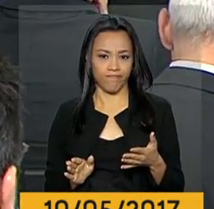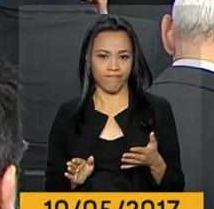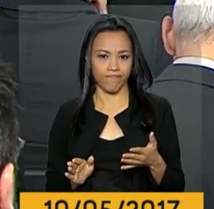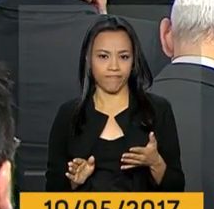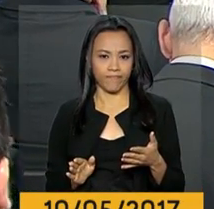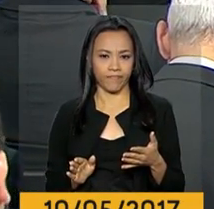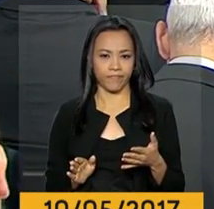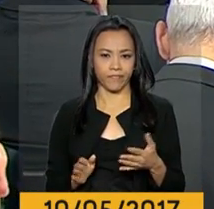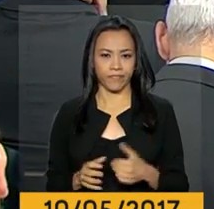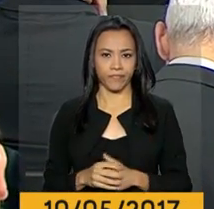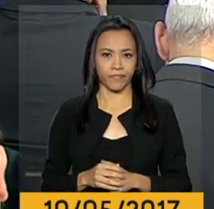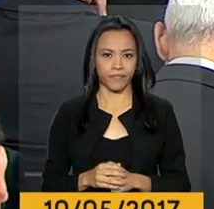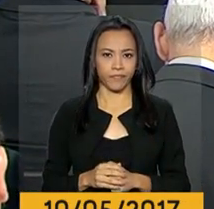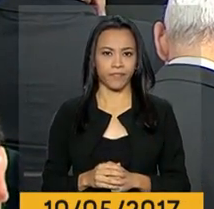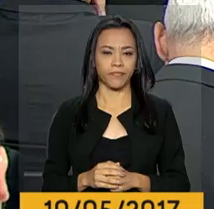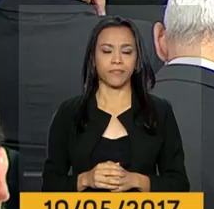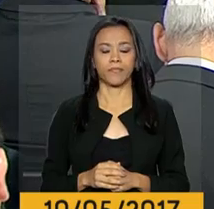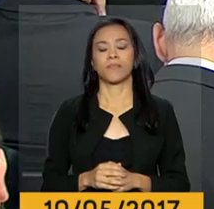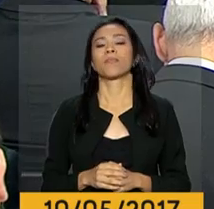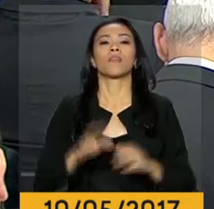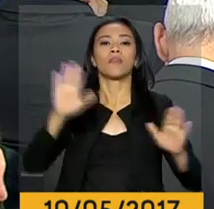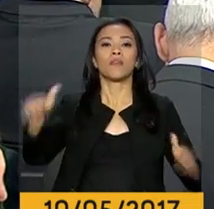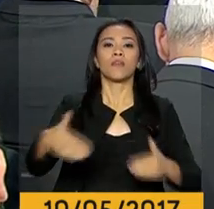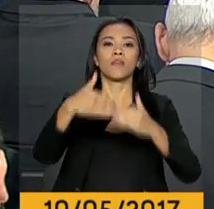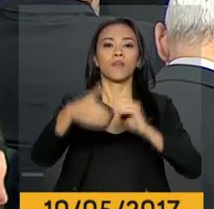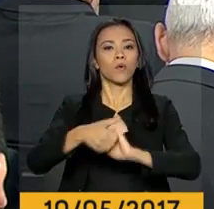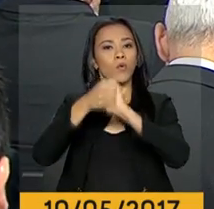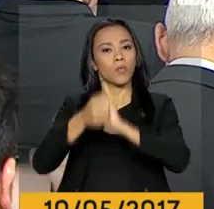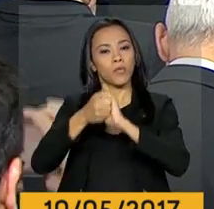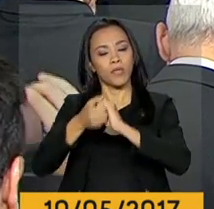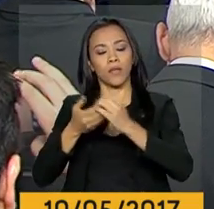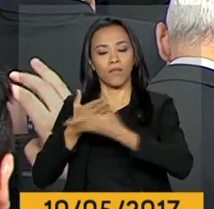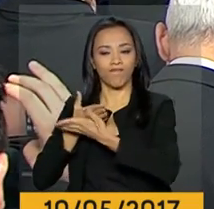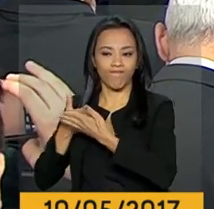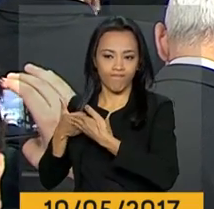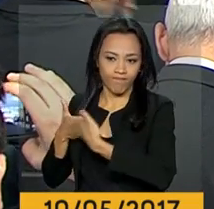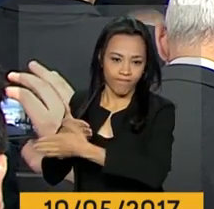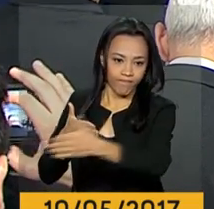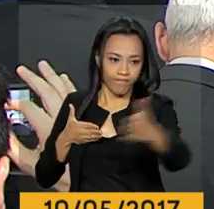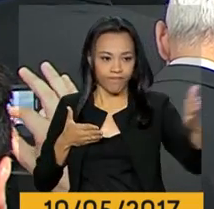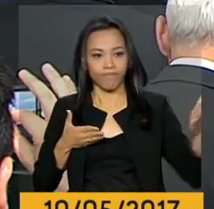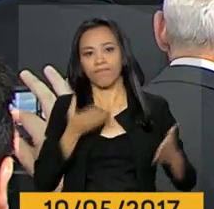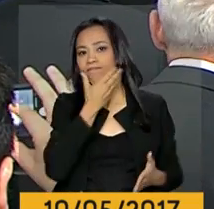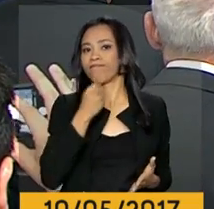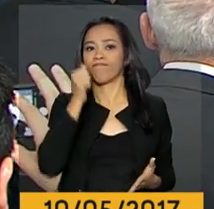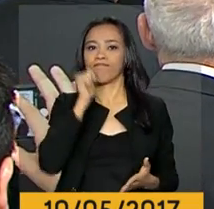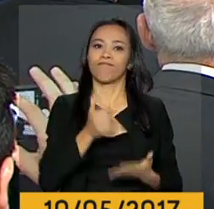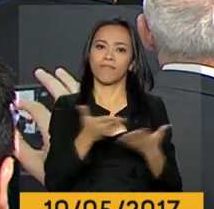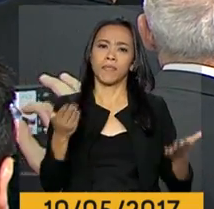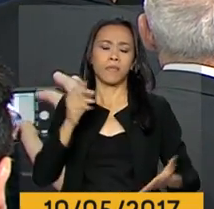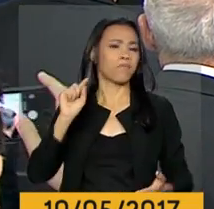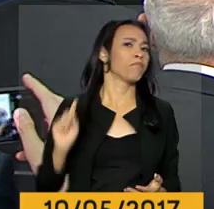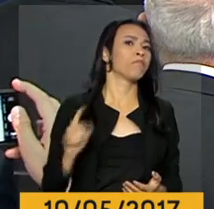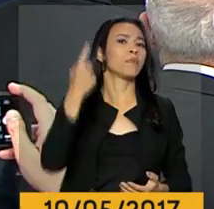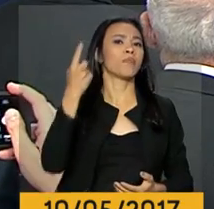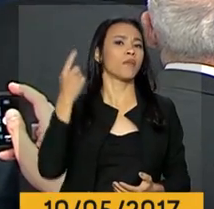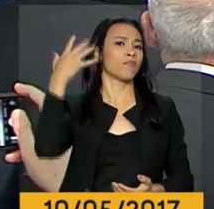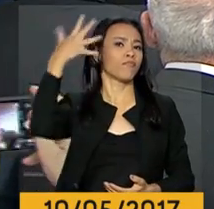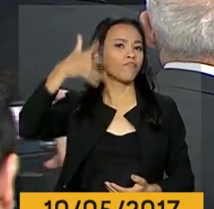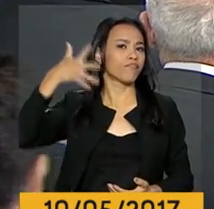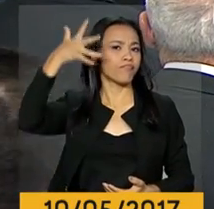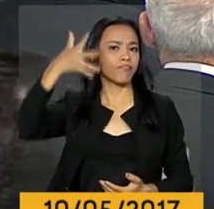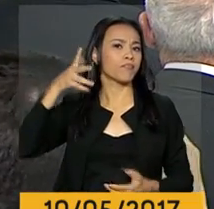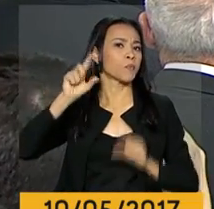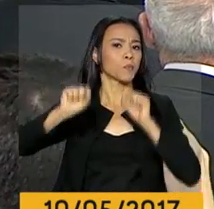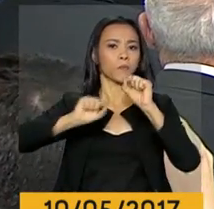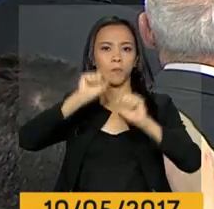é e cumprimentar a todos os senhores e senhoras e a primeira palavra que eu quero dar é